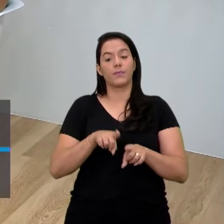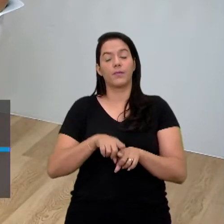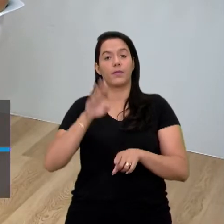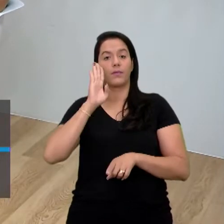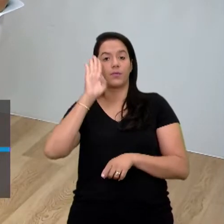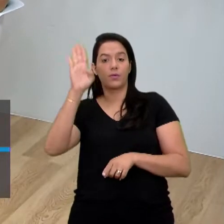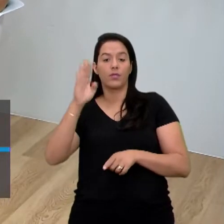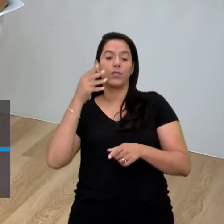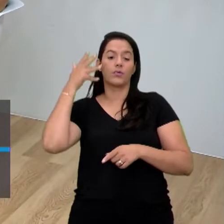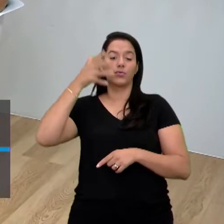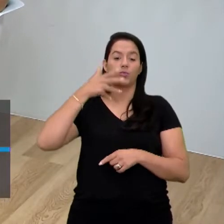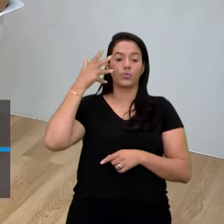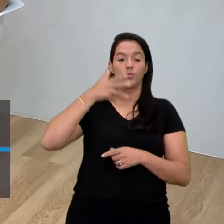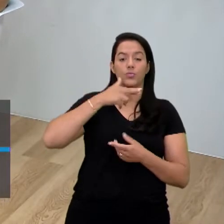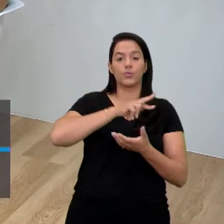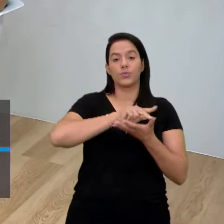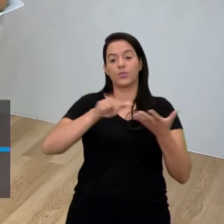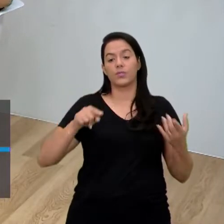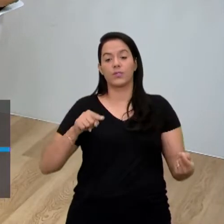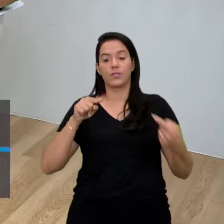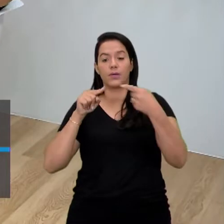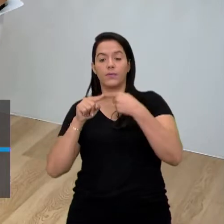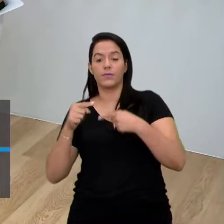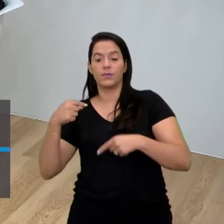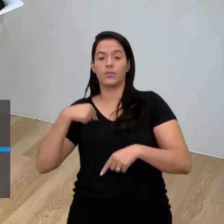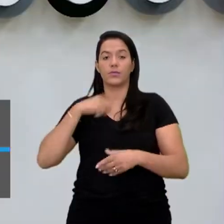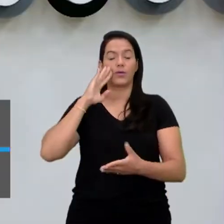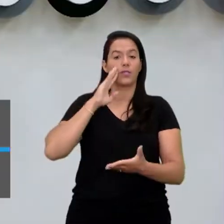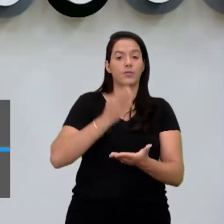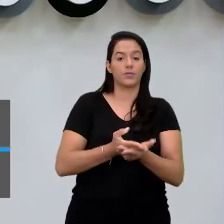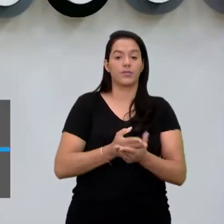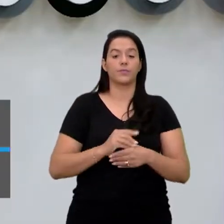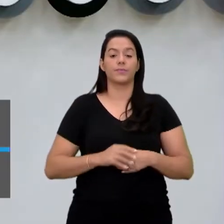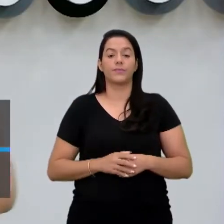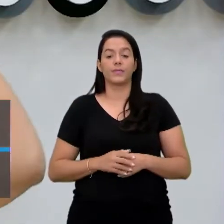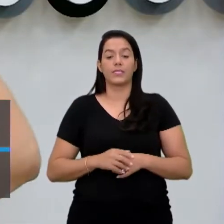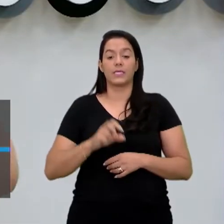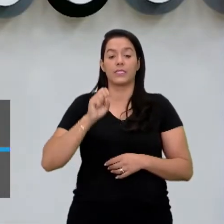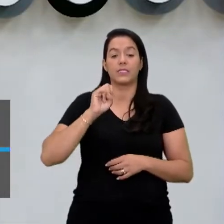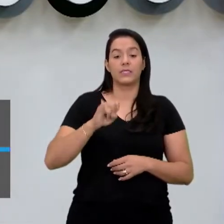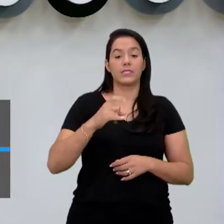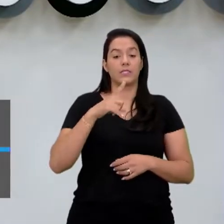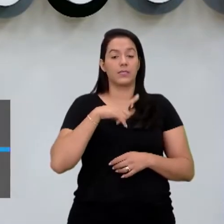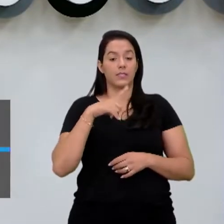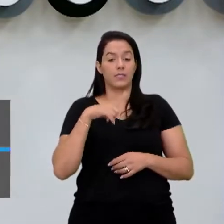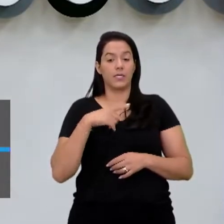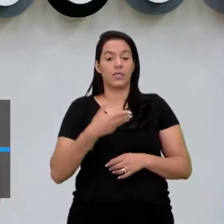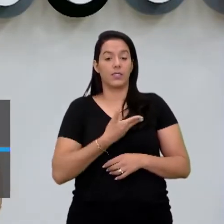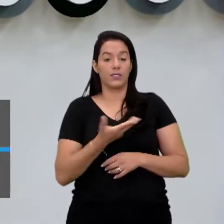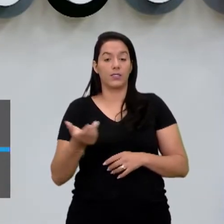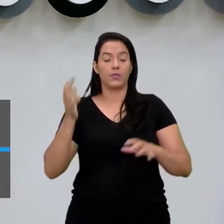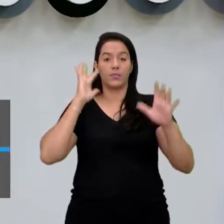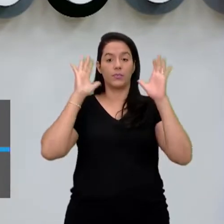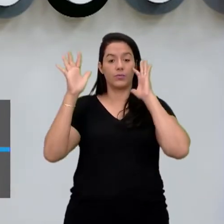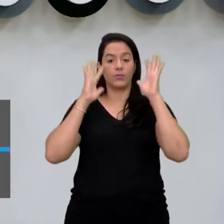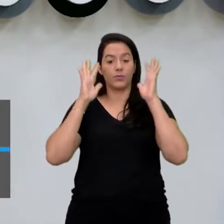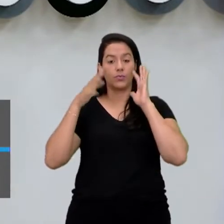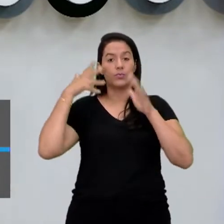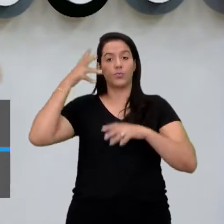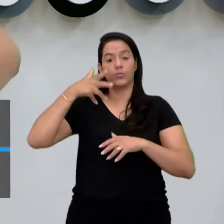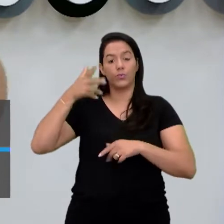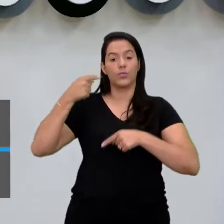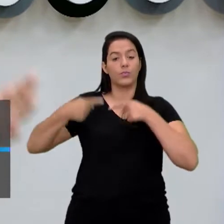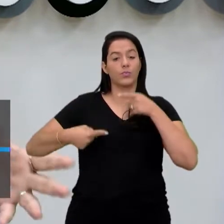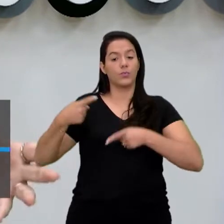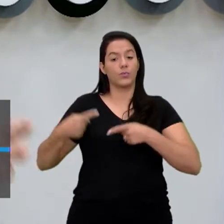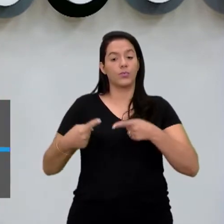a discursos que façam sentido com o que a gente acredita. Então, por exemplo, se eu sou alguém, pensando, né, num discurso político,